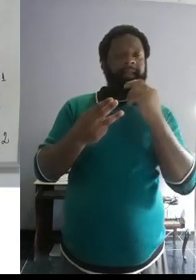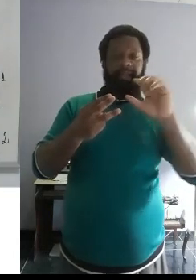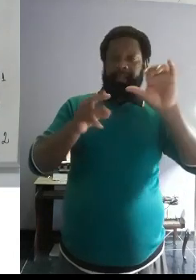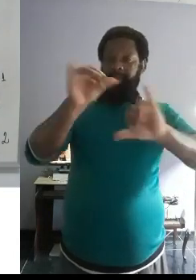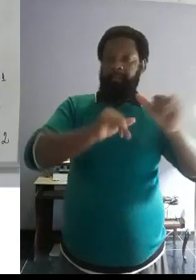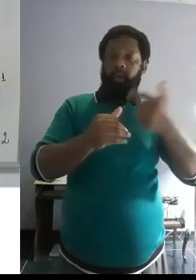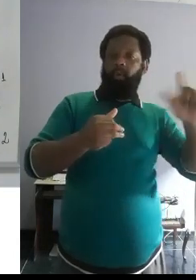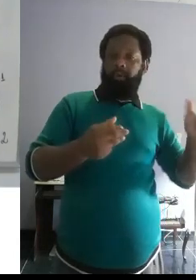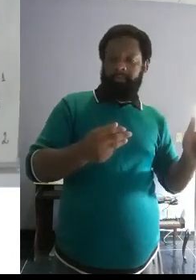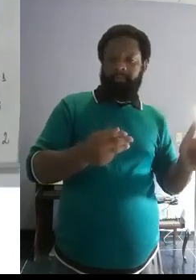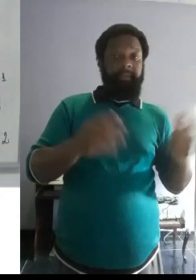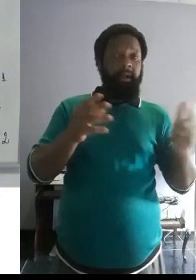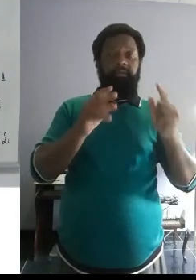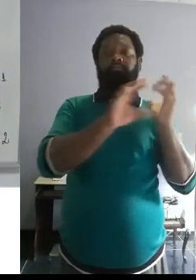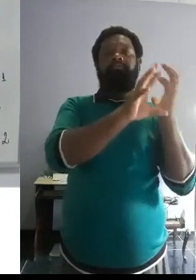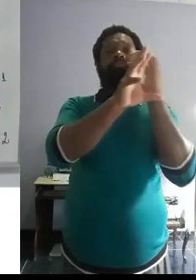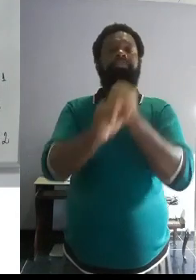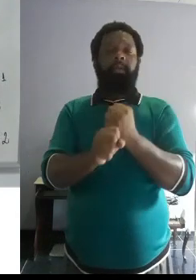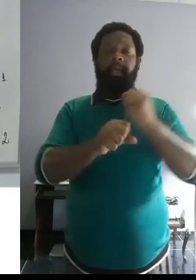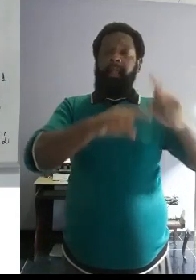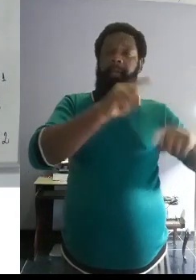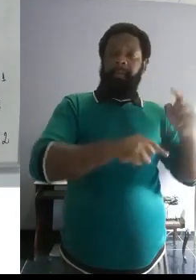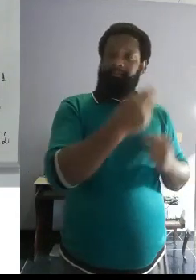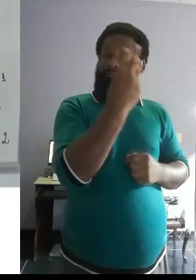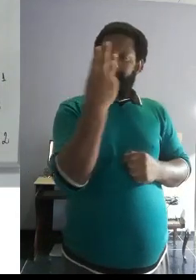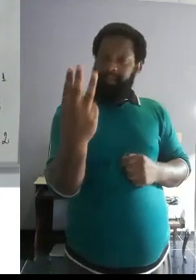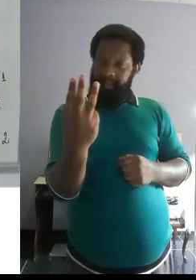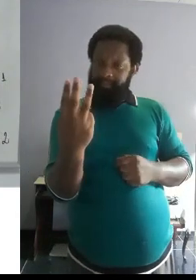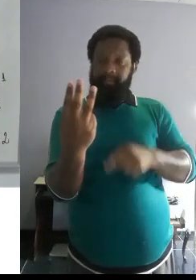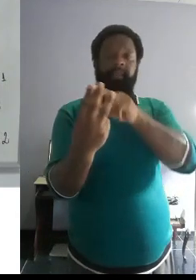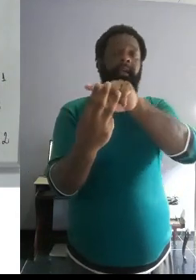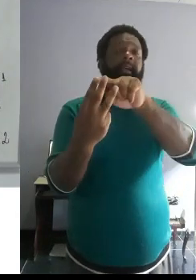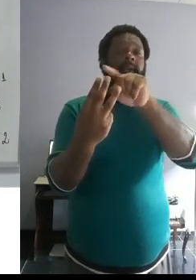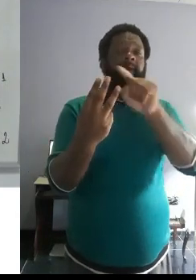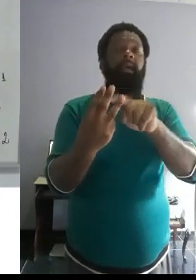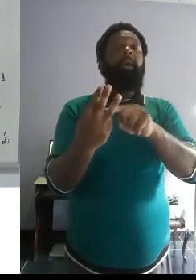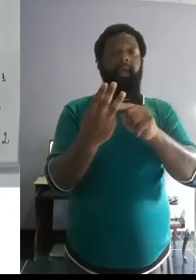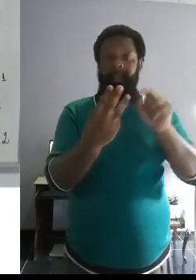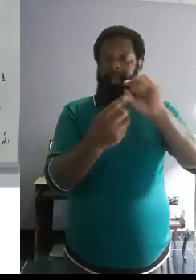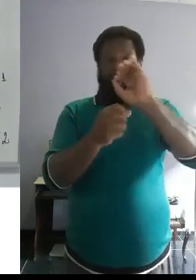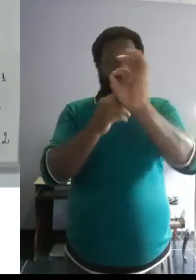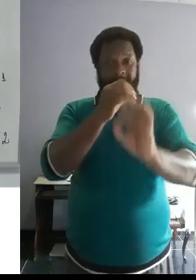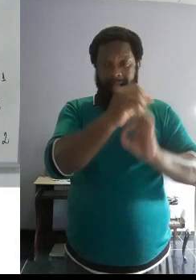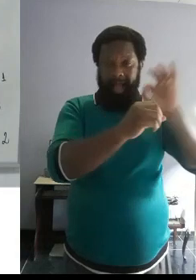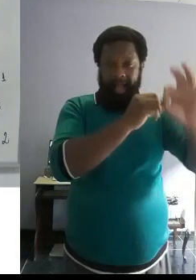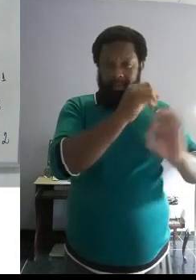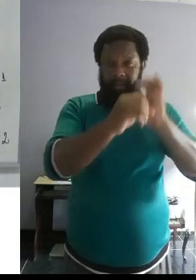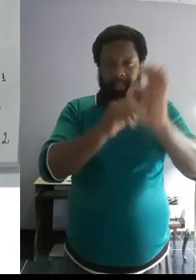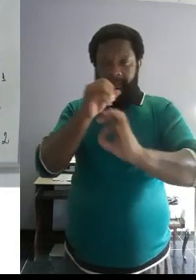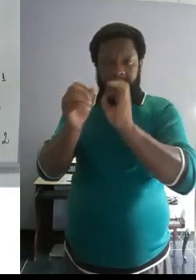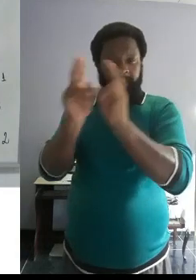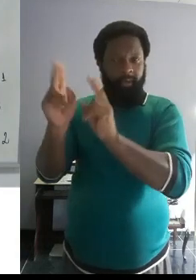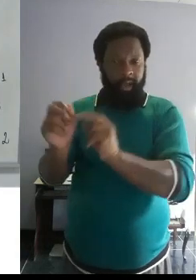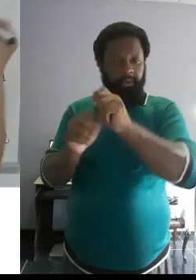químico azul. Então, no total, eu possuo 3 elementos químicos. Lembrando que o elemento químico ele é um conjunto de átomos quimicamente